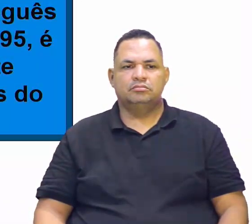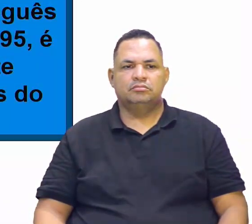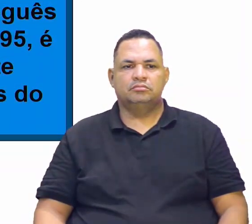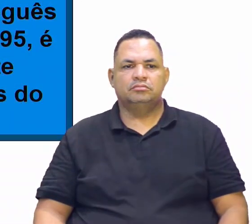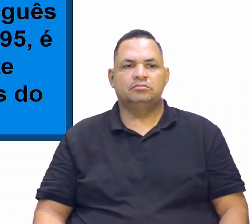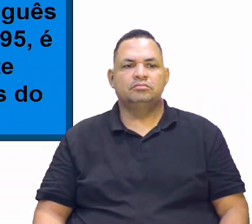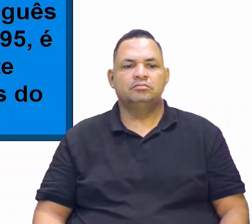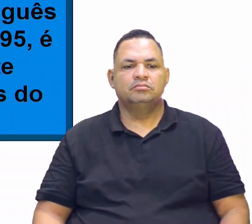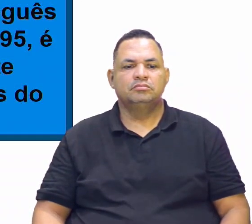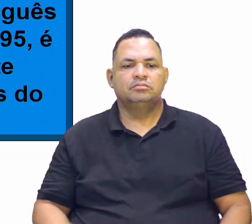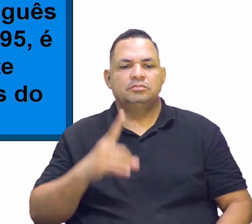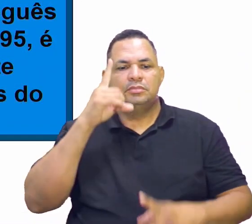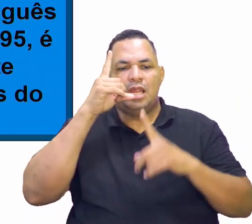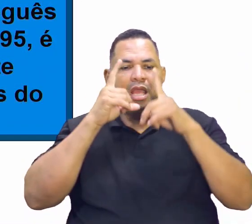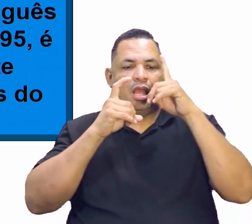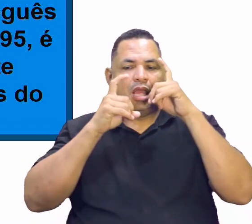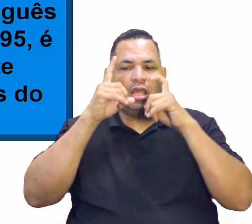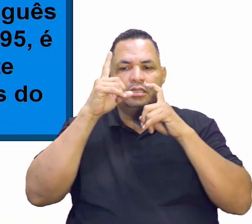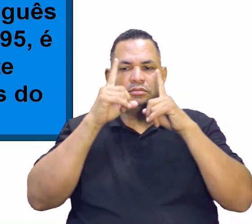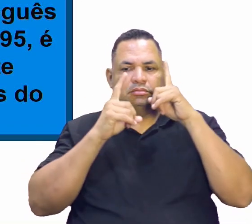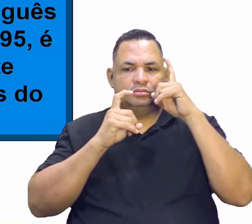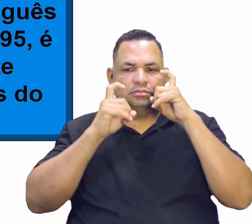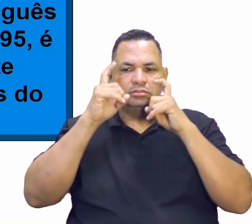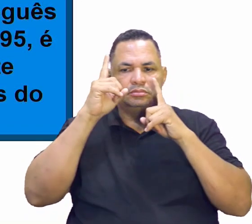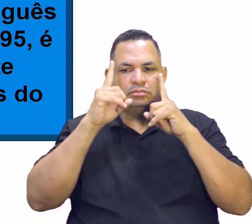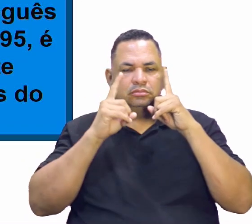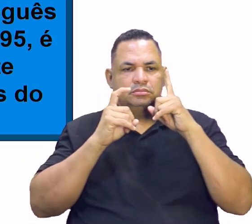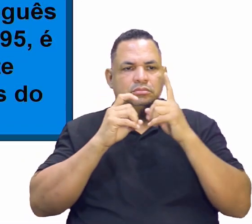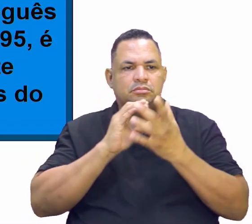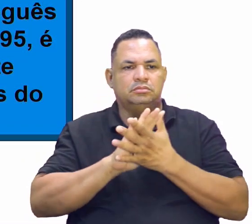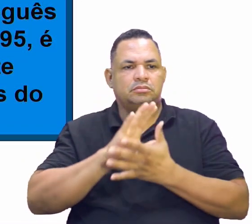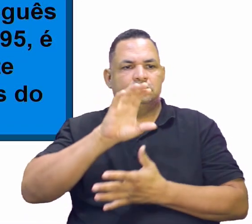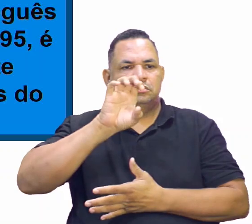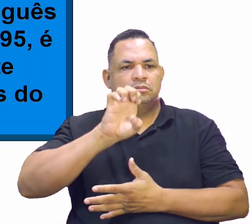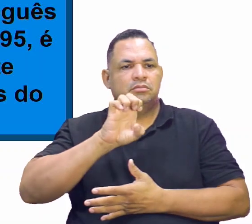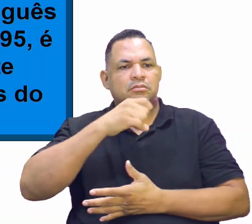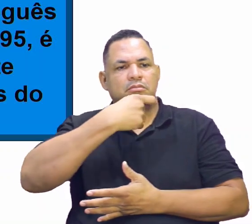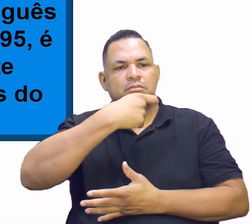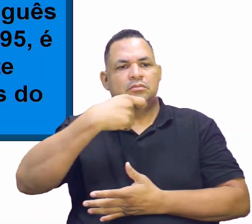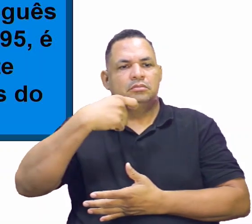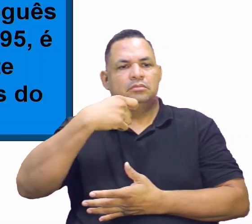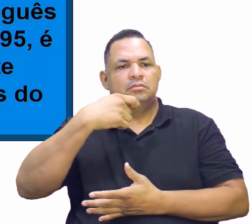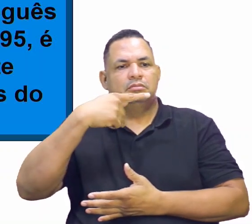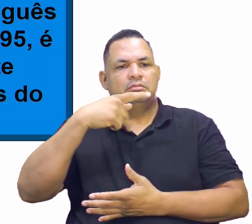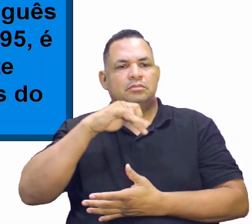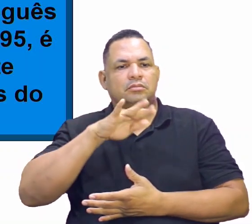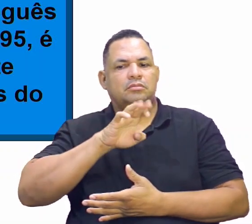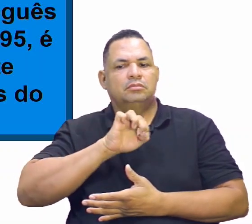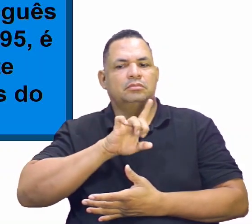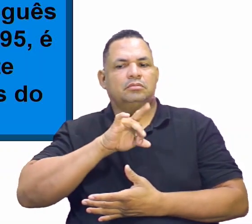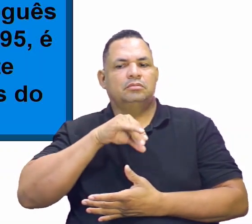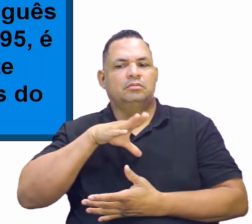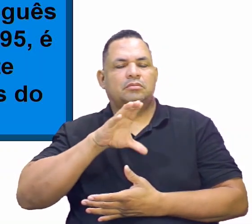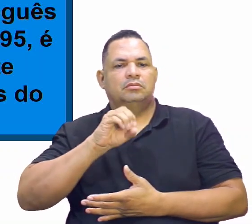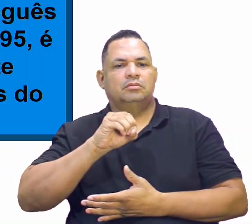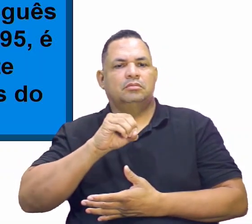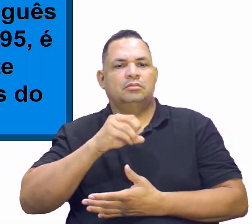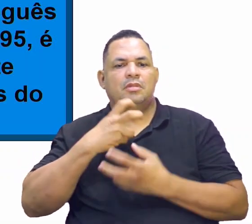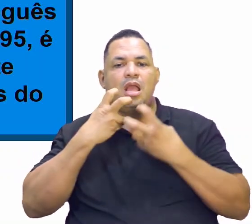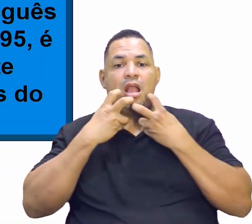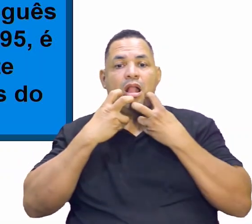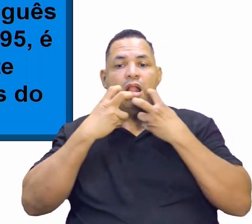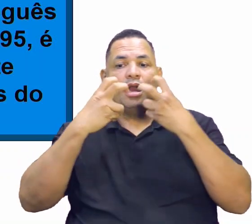Agora, expressionismo, olha só essa imagem muito conhecida, né? Esse quadro, né? O